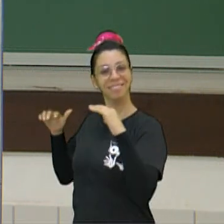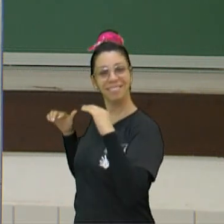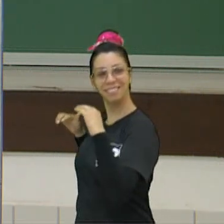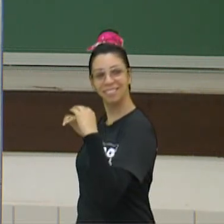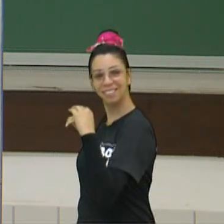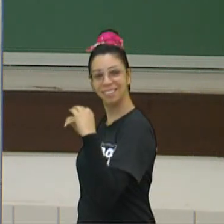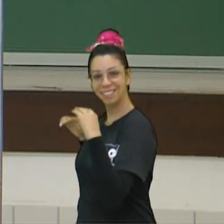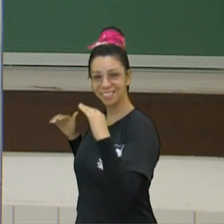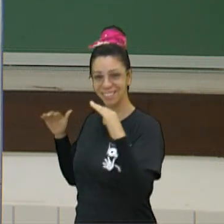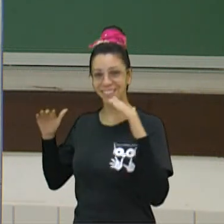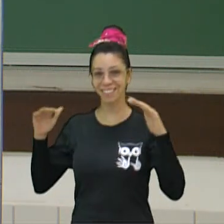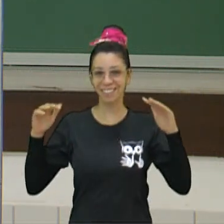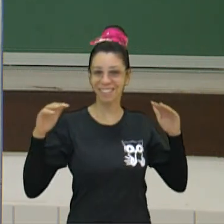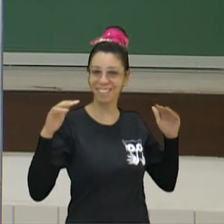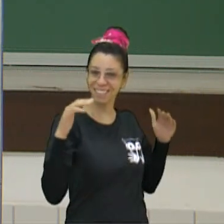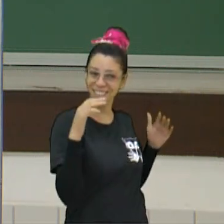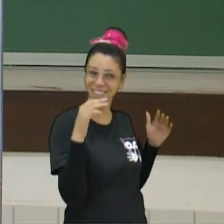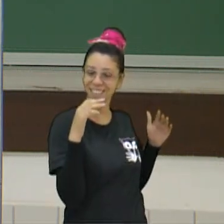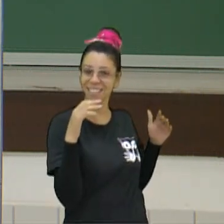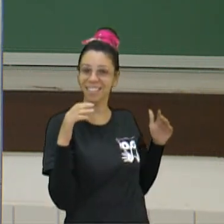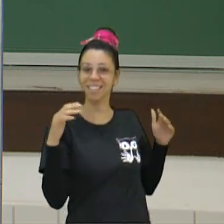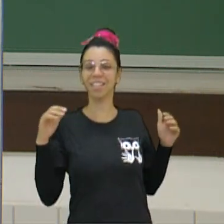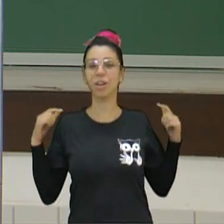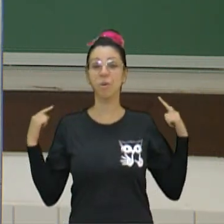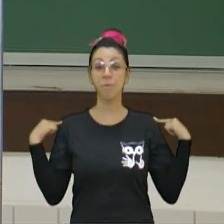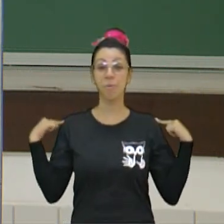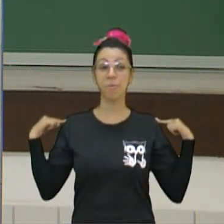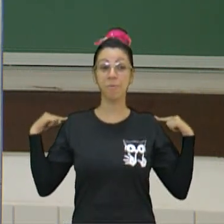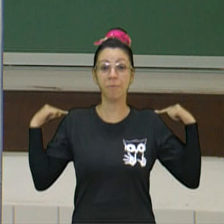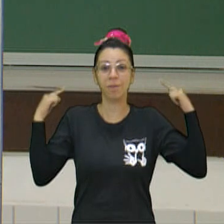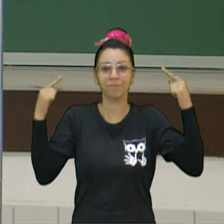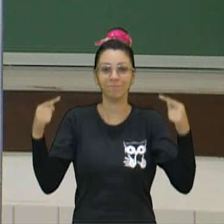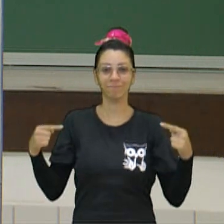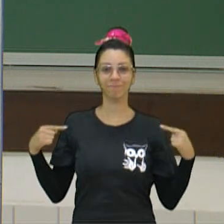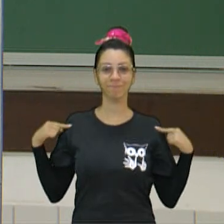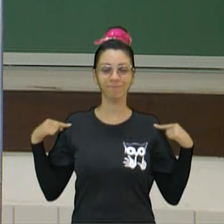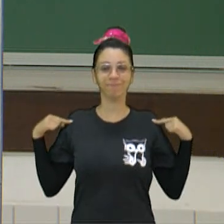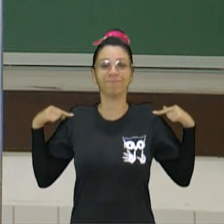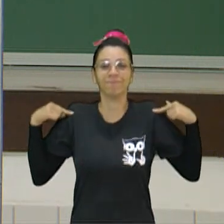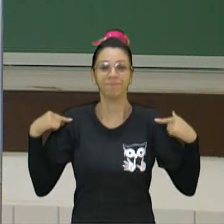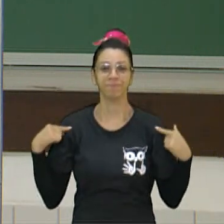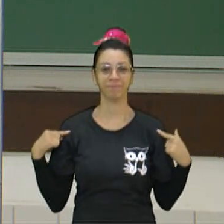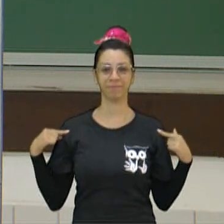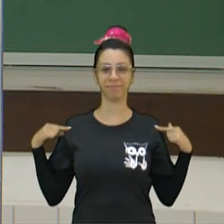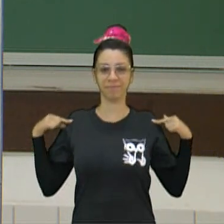para o outro, olha aí, ó. Já joga os ombros lá à frente,